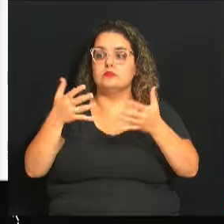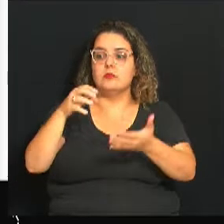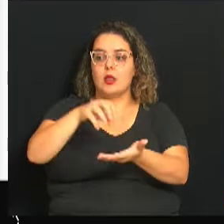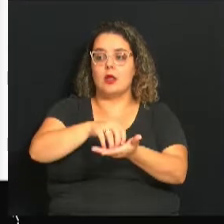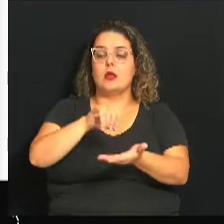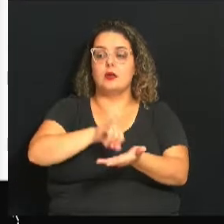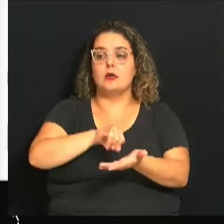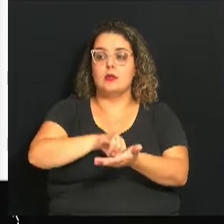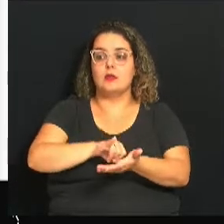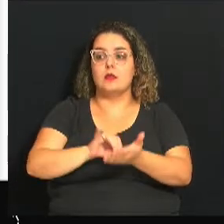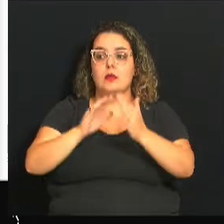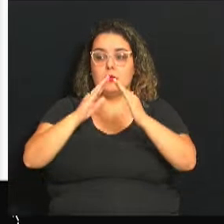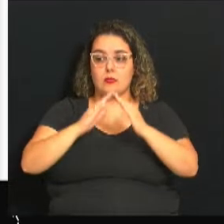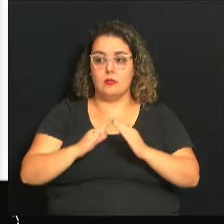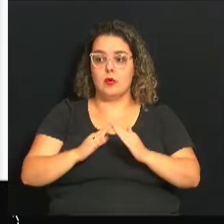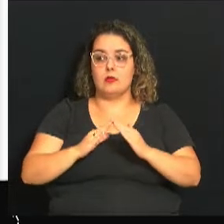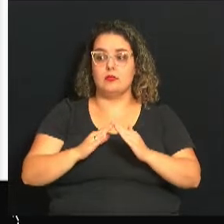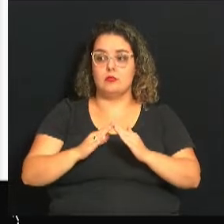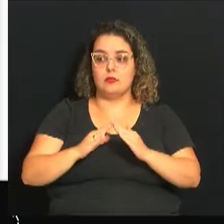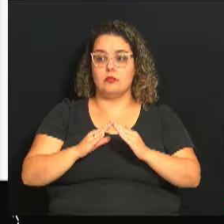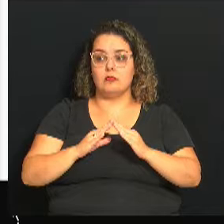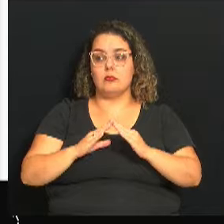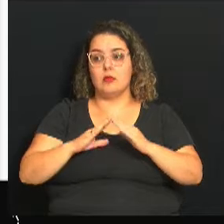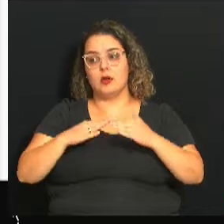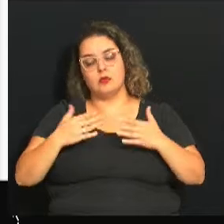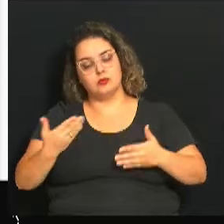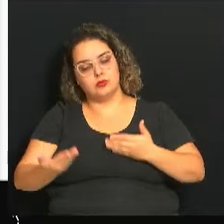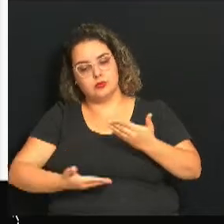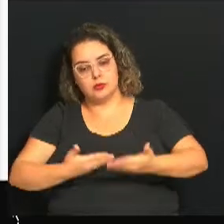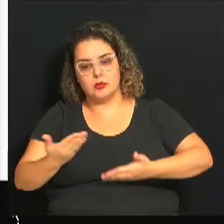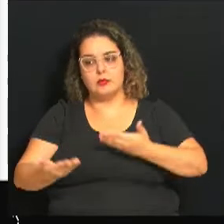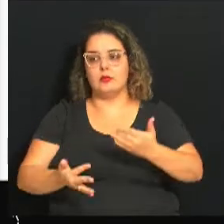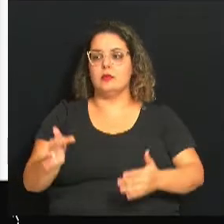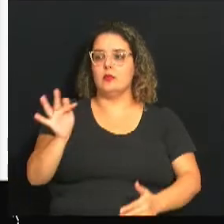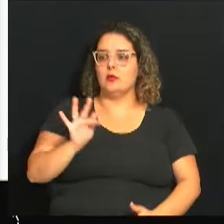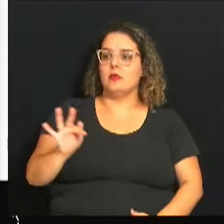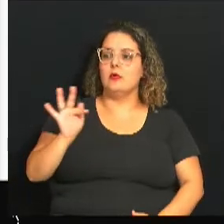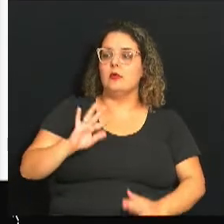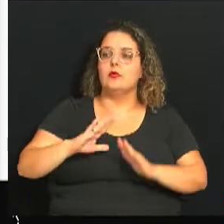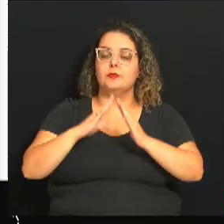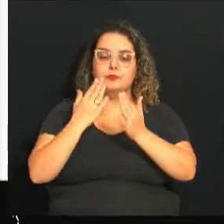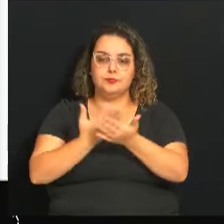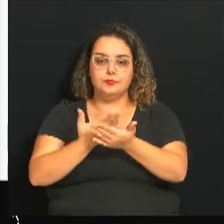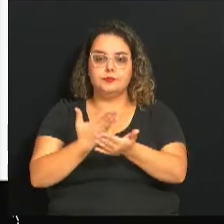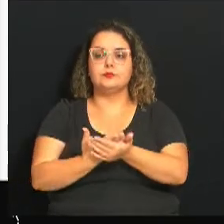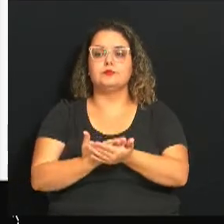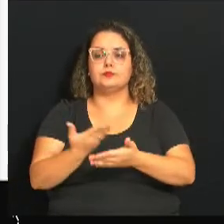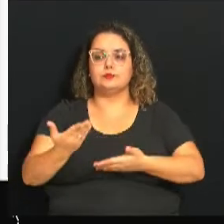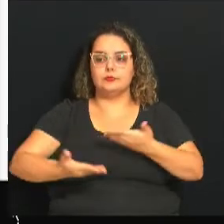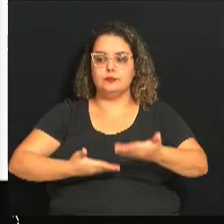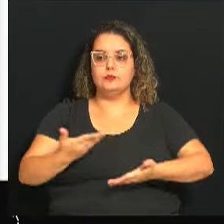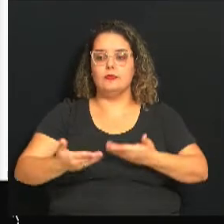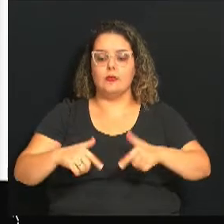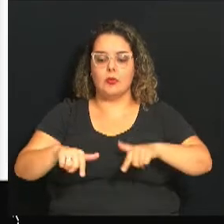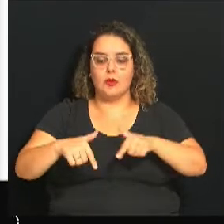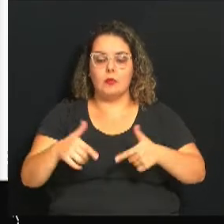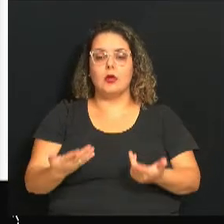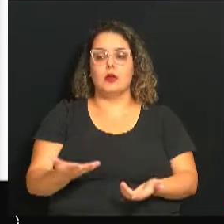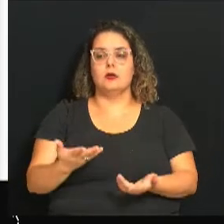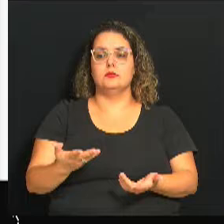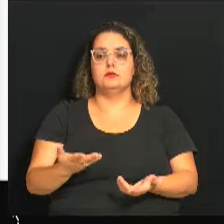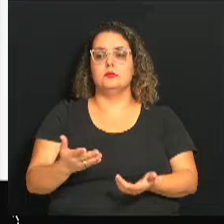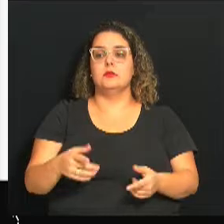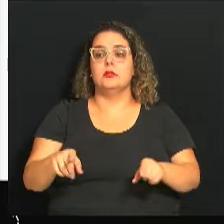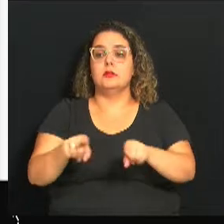morar no centro pela comodidade de ter os seus serviços, a faculdades, escolas, e isso faz com que a gente atraia. Mas também precisa